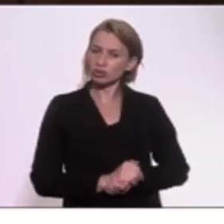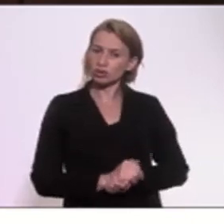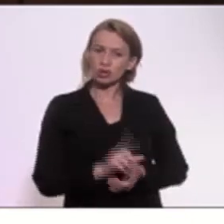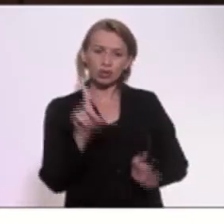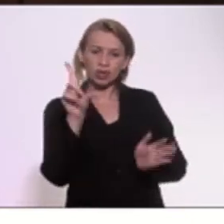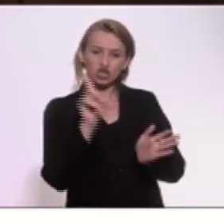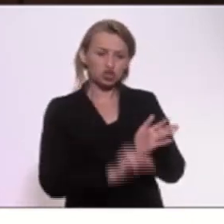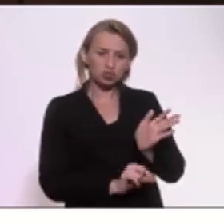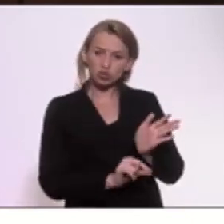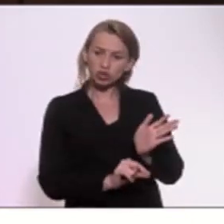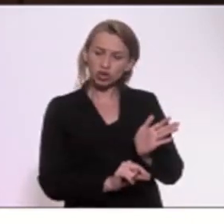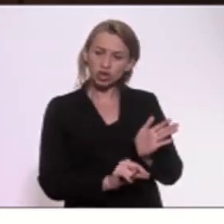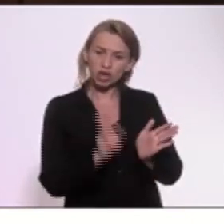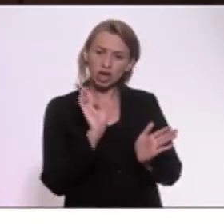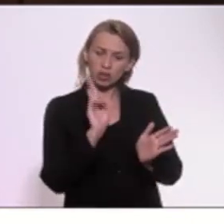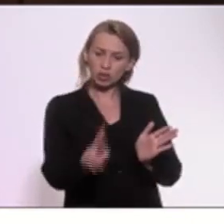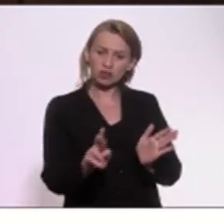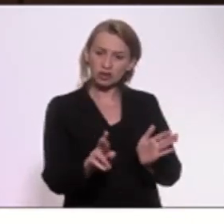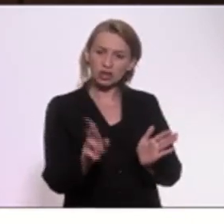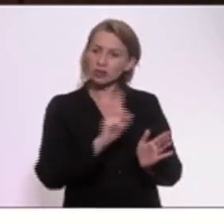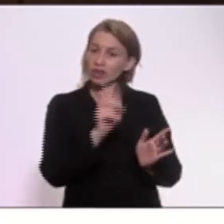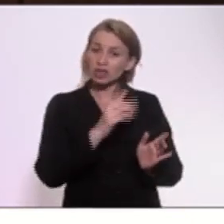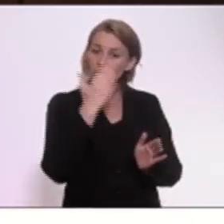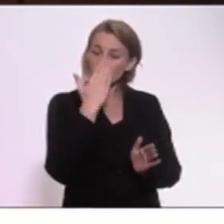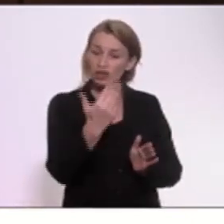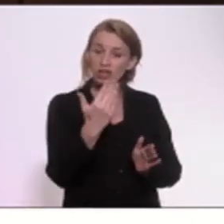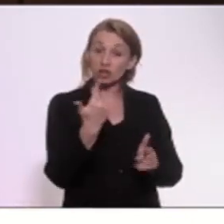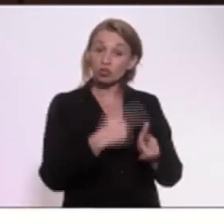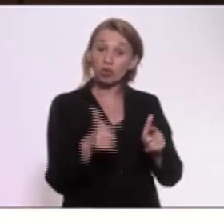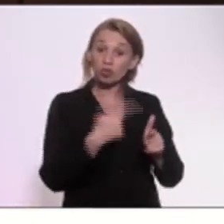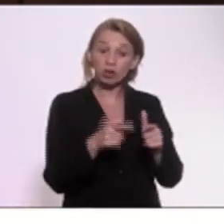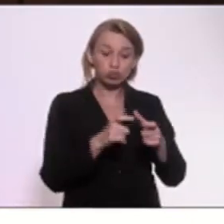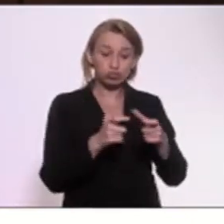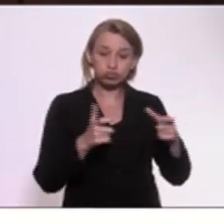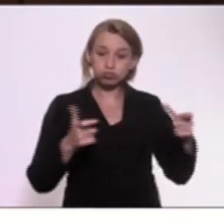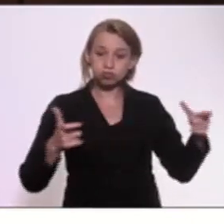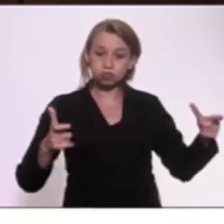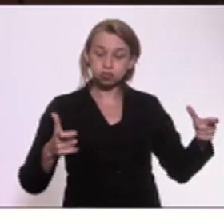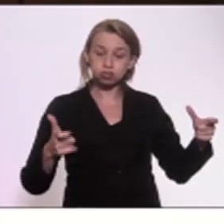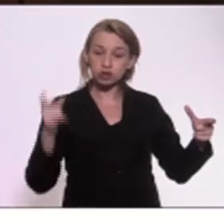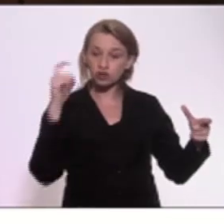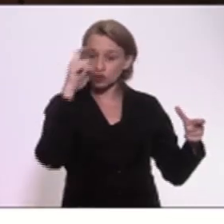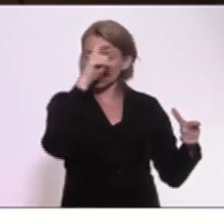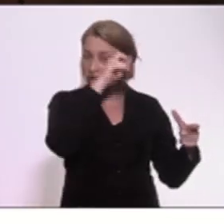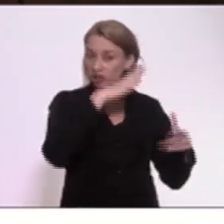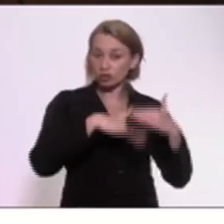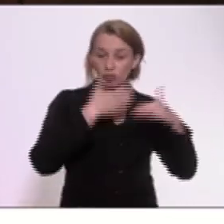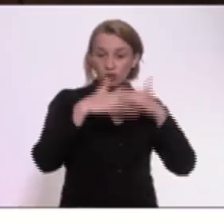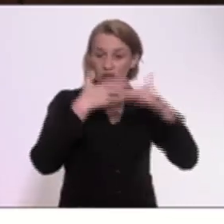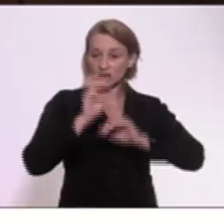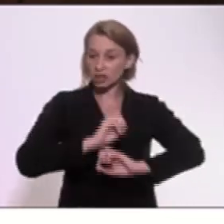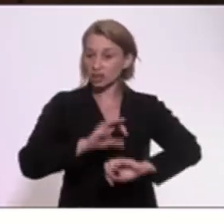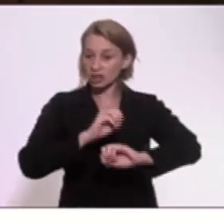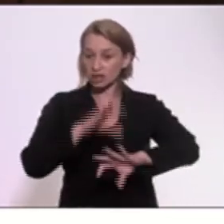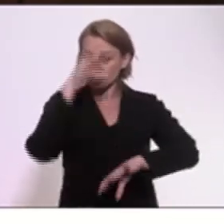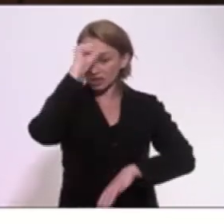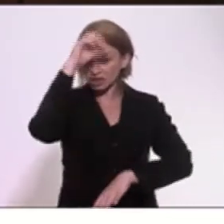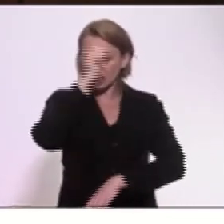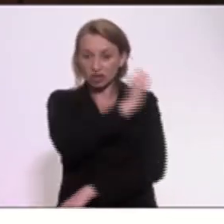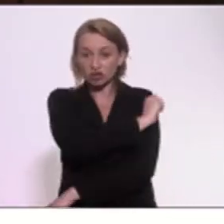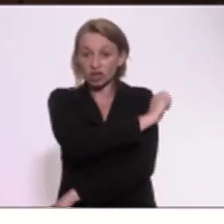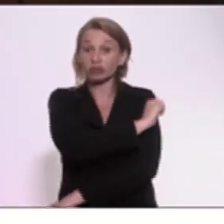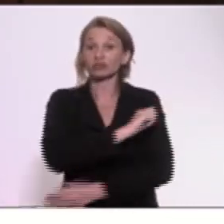diminuindo a reprovação, mas não enfrentando o problema da dificuldade no processo de ensino-aprendizagem dos nossos